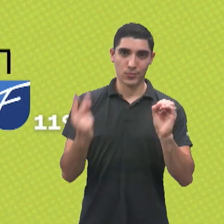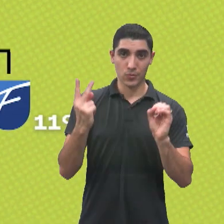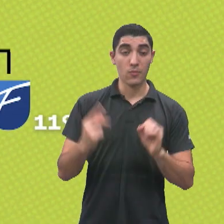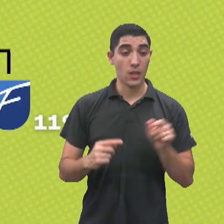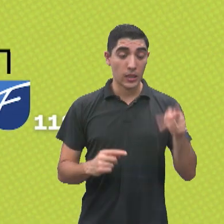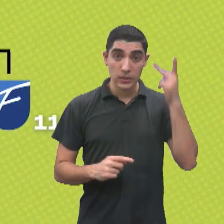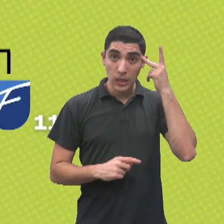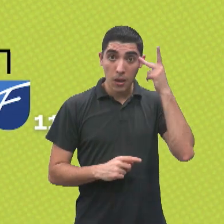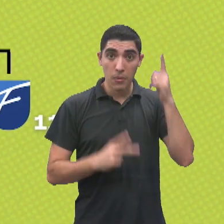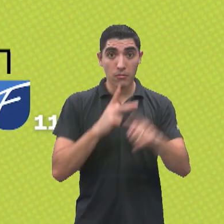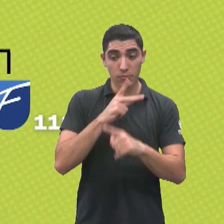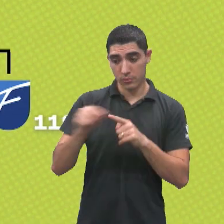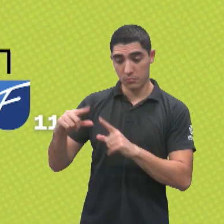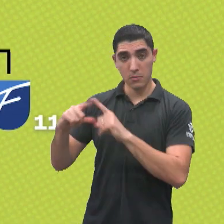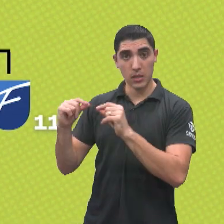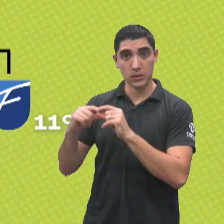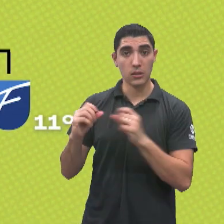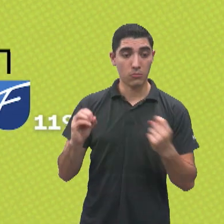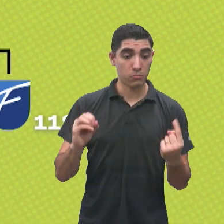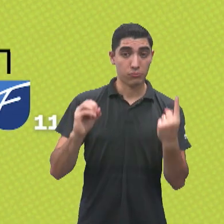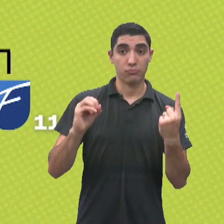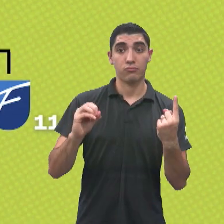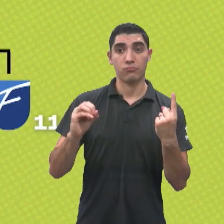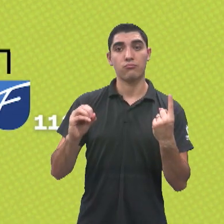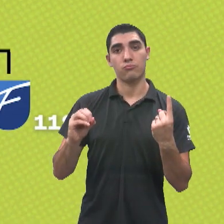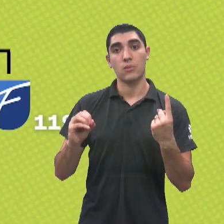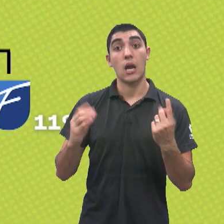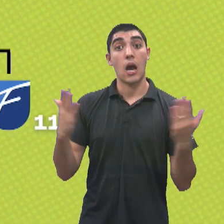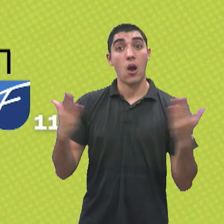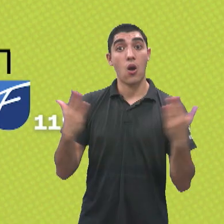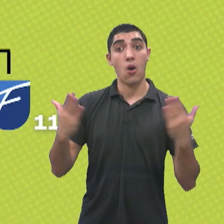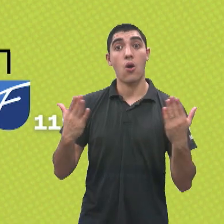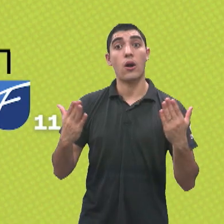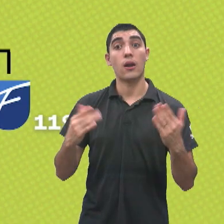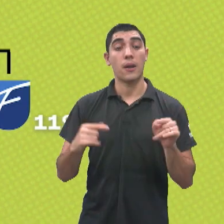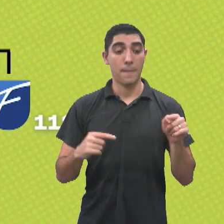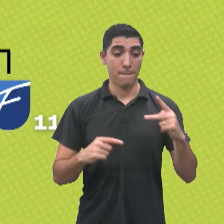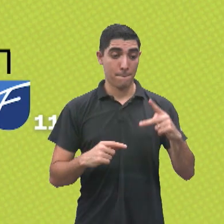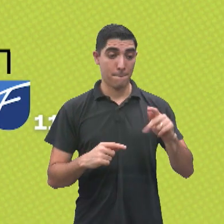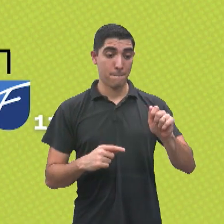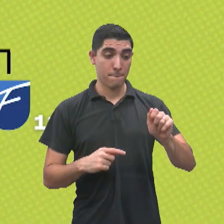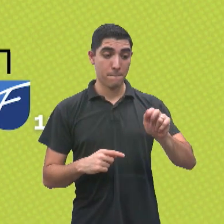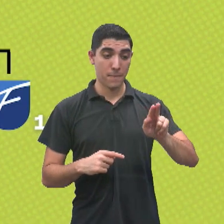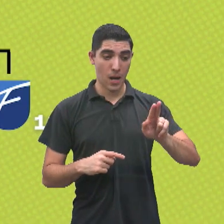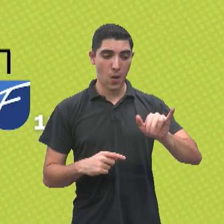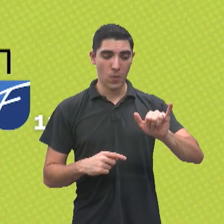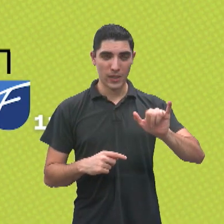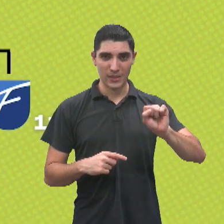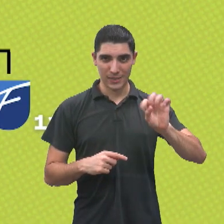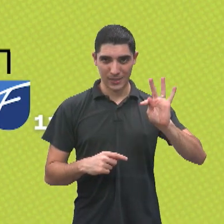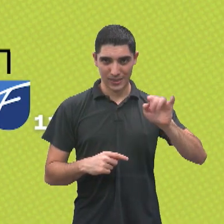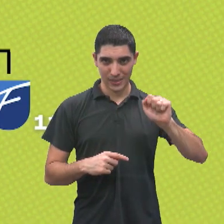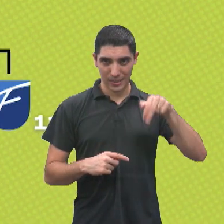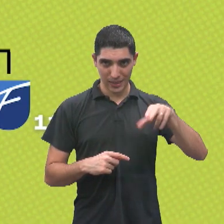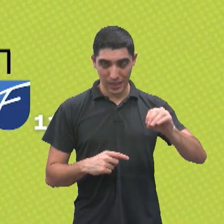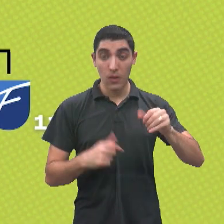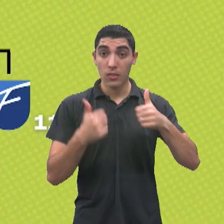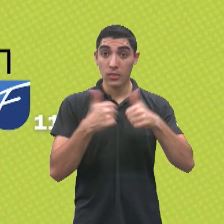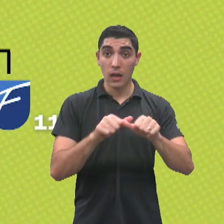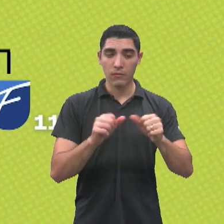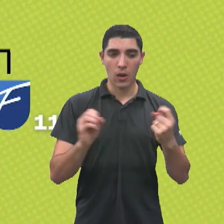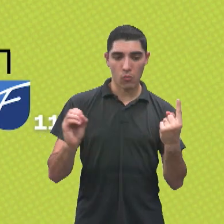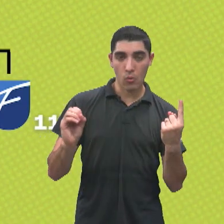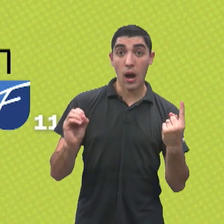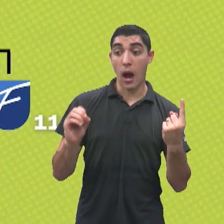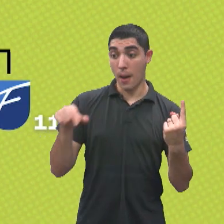Paulo bateu o Brasília 1-0. A equipe do Paulistano jogaram 2 vezes esse final de semana. O Paulistano estava vencendo por 1-0.